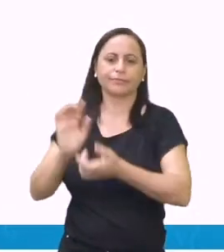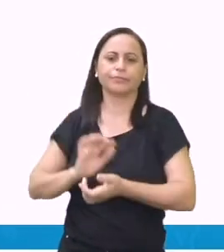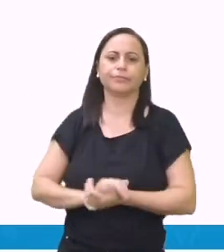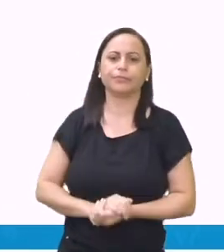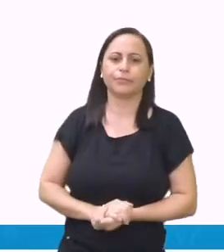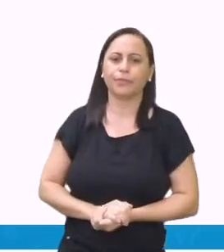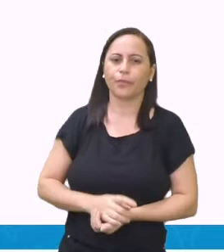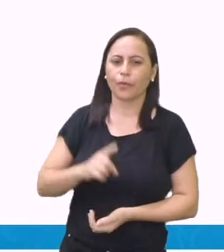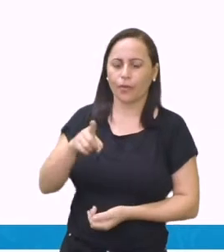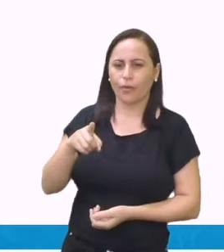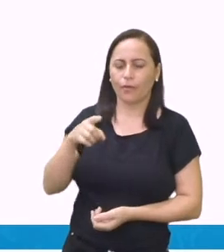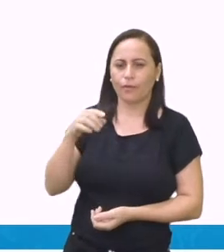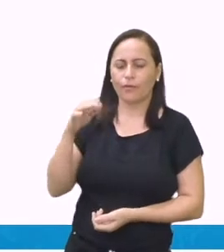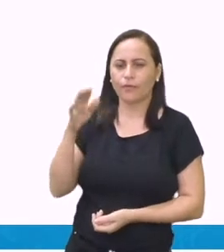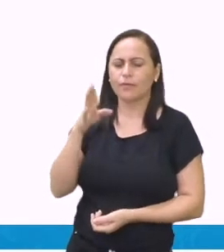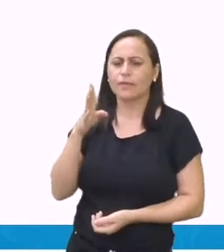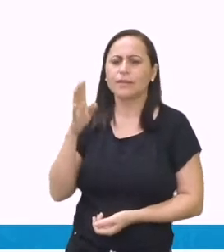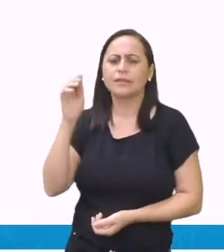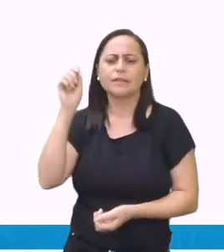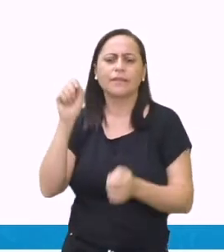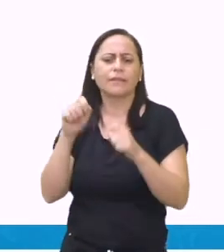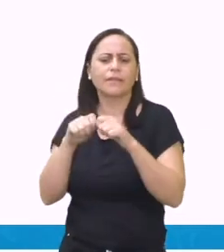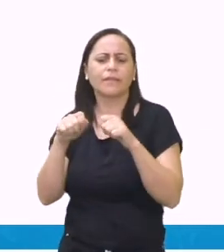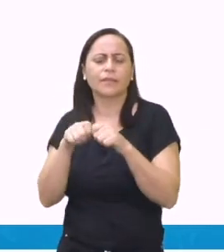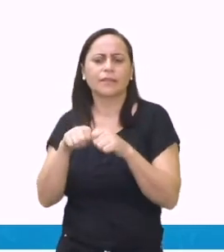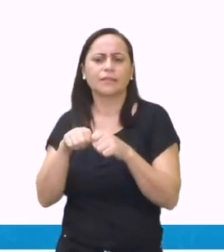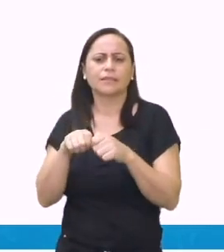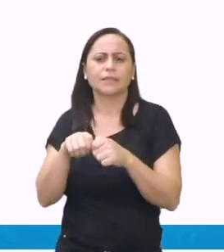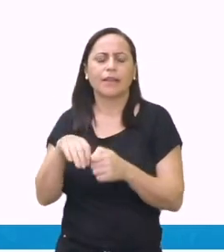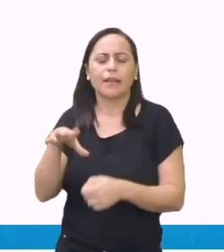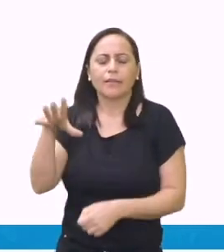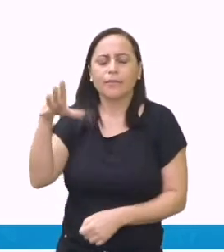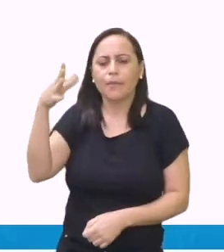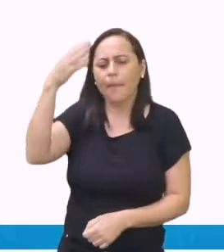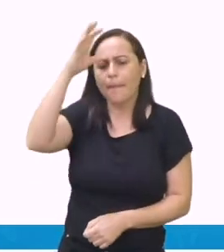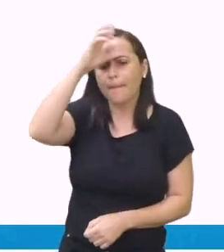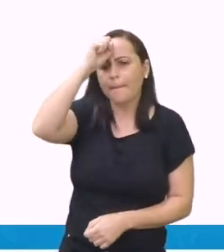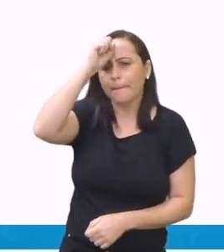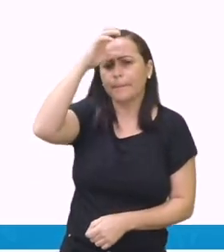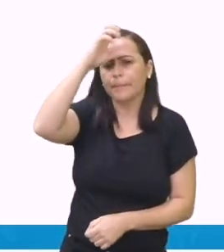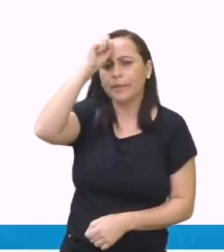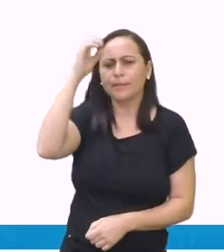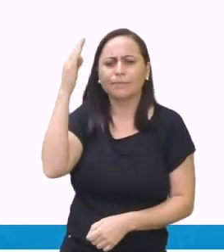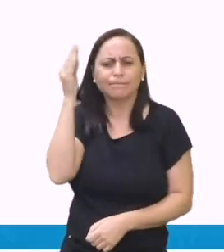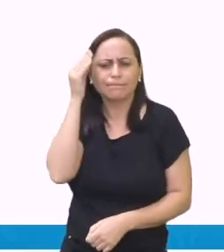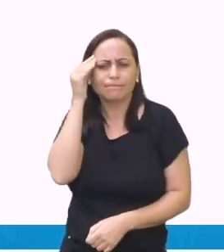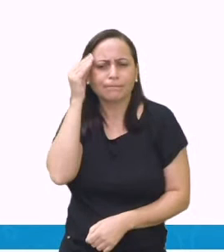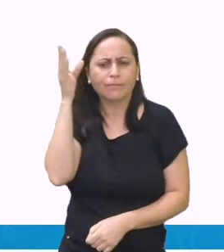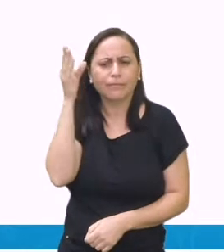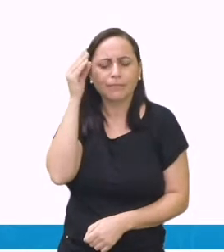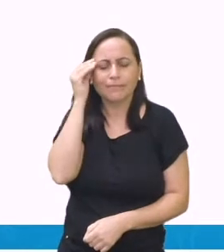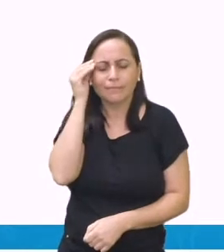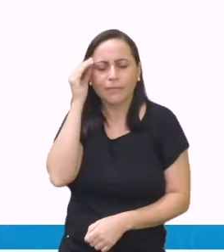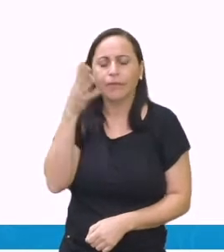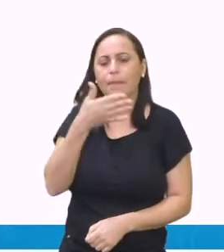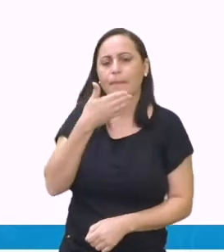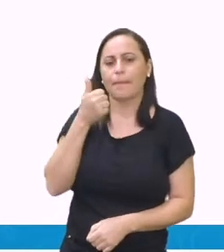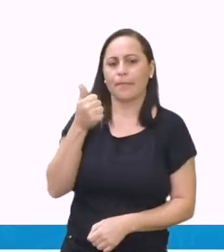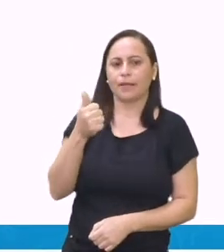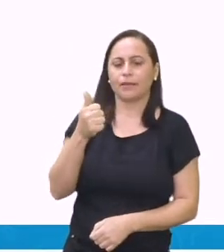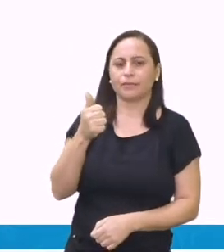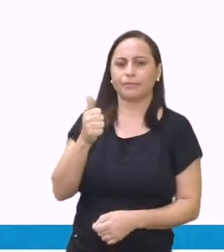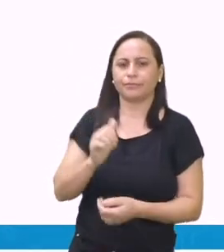unidades. Vocês fazendo essa atividade, vocês vão memorizando 4 centenas, 400, vão